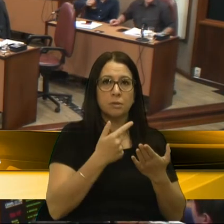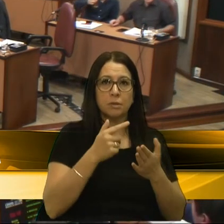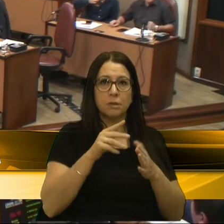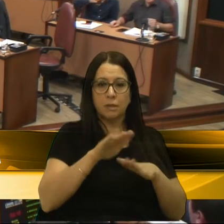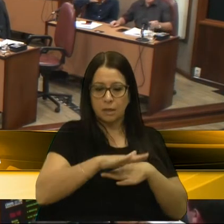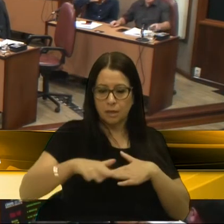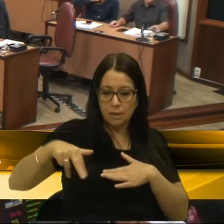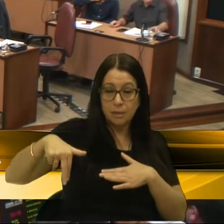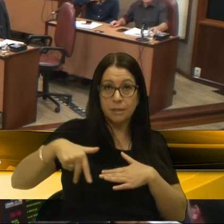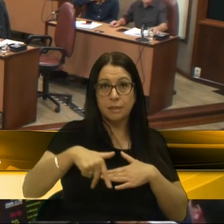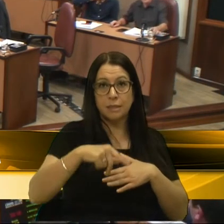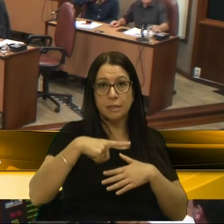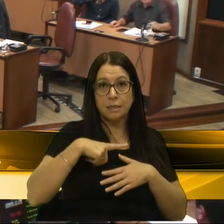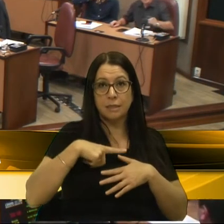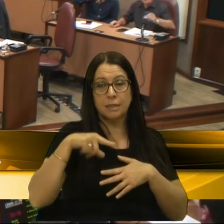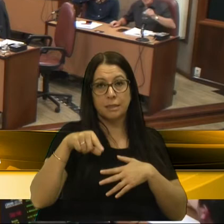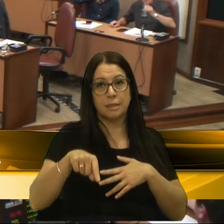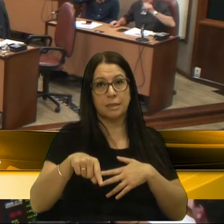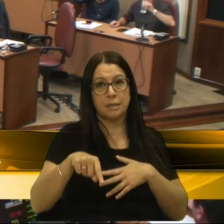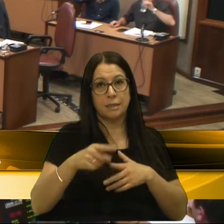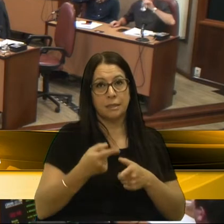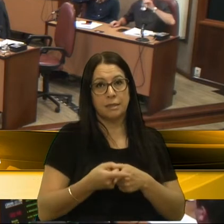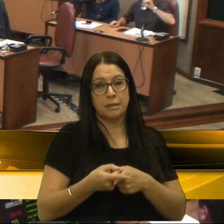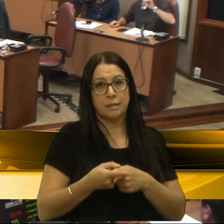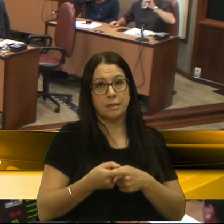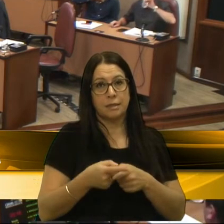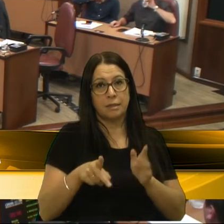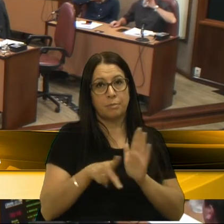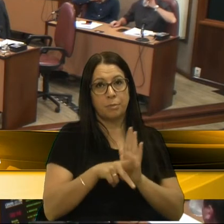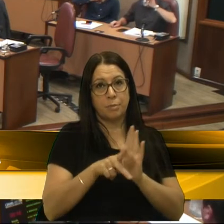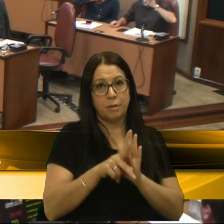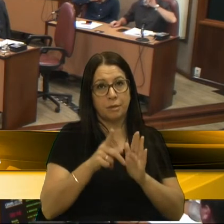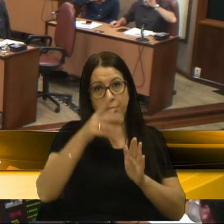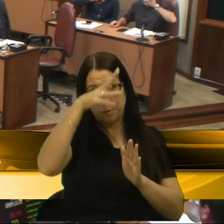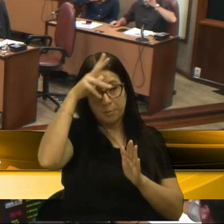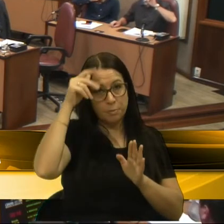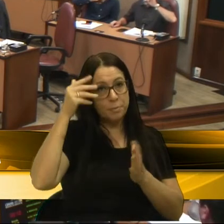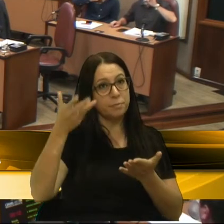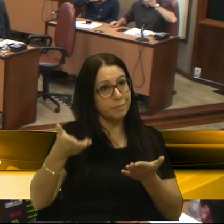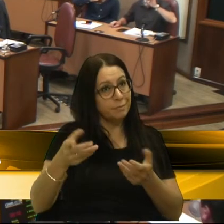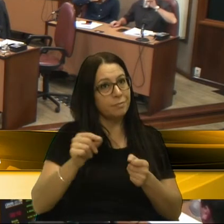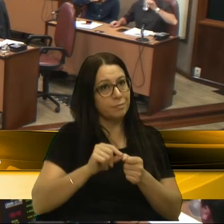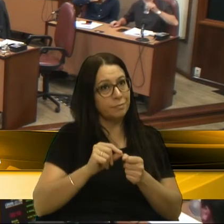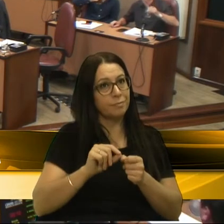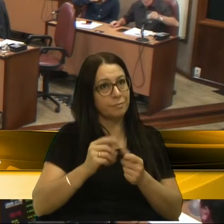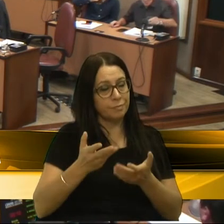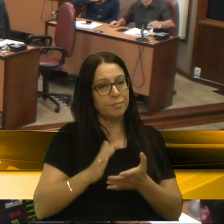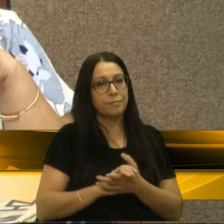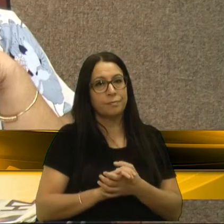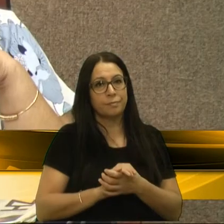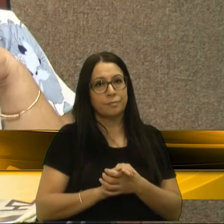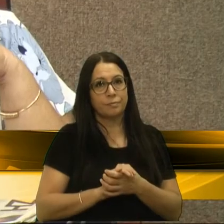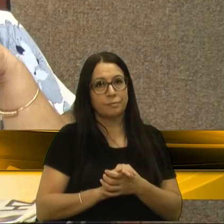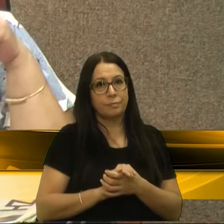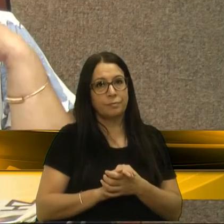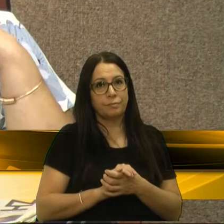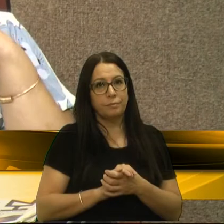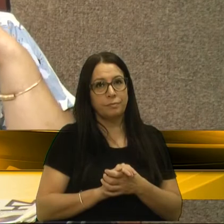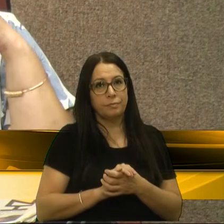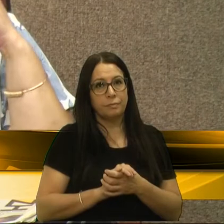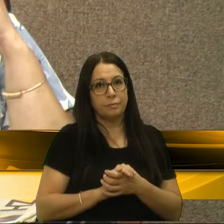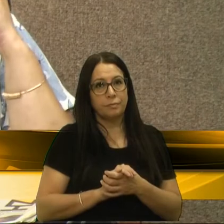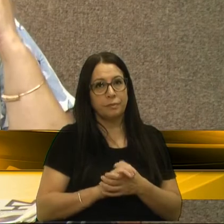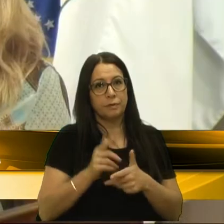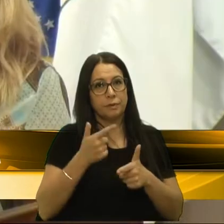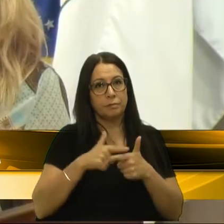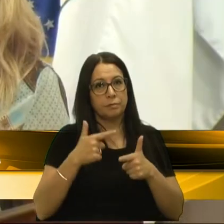calçadas é intervenção do próprio município, né? Essas é um problema